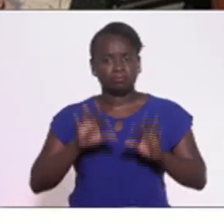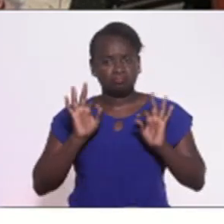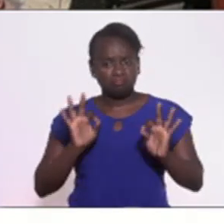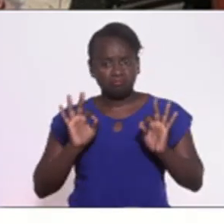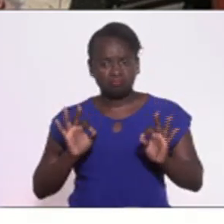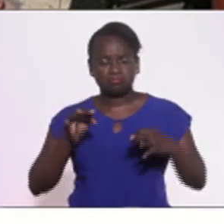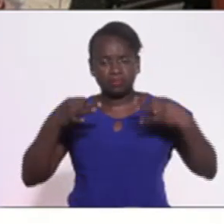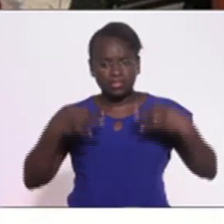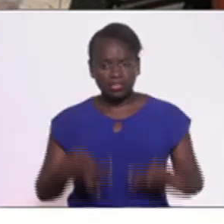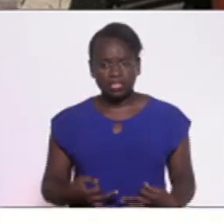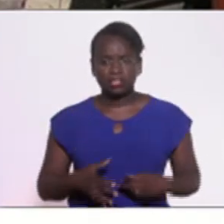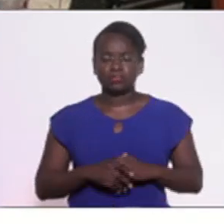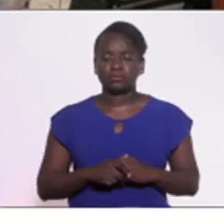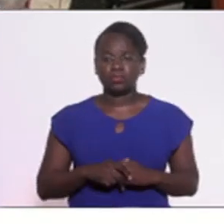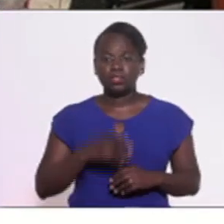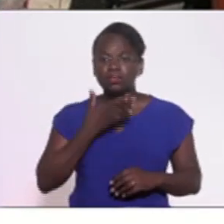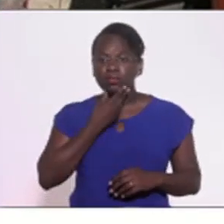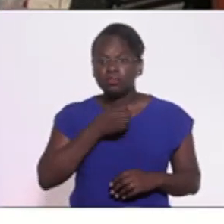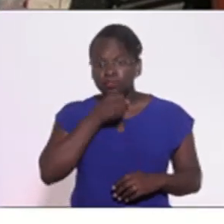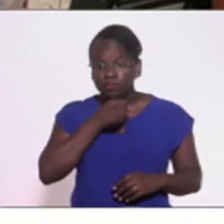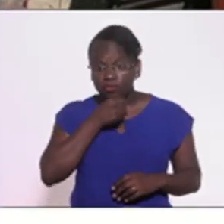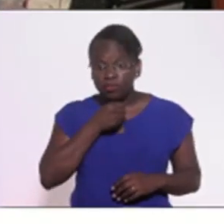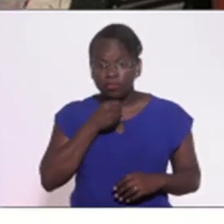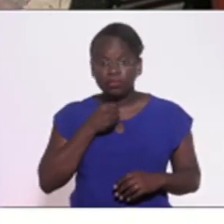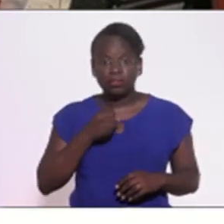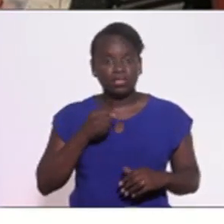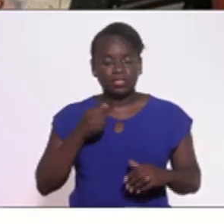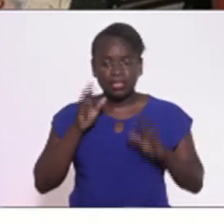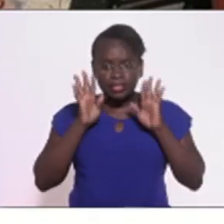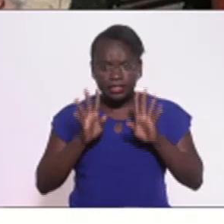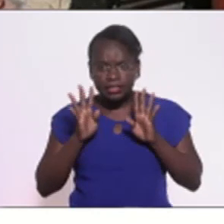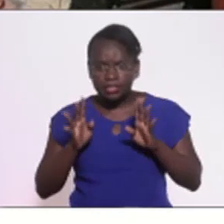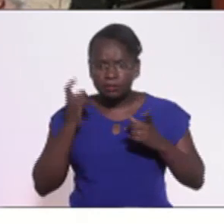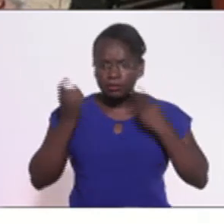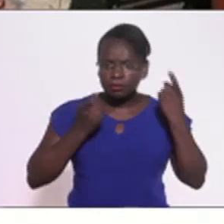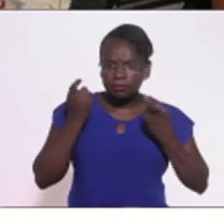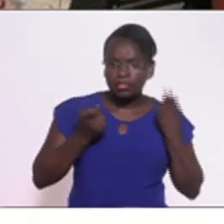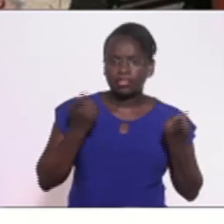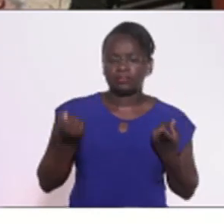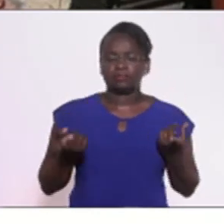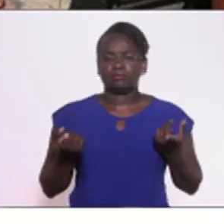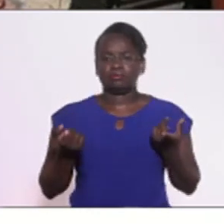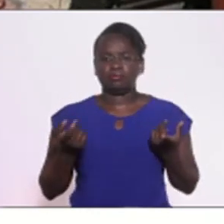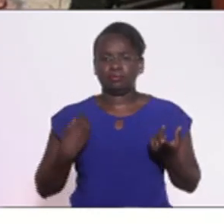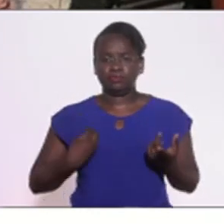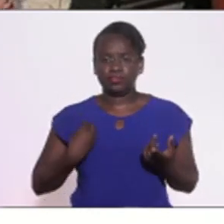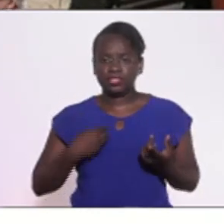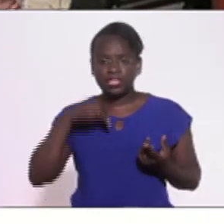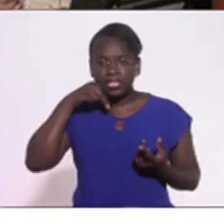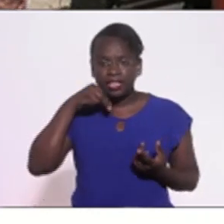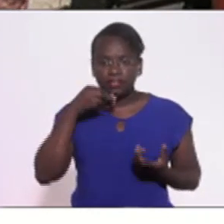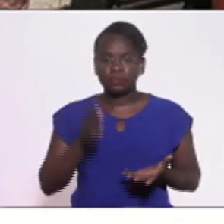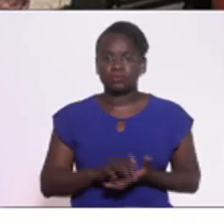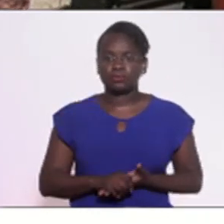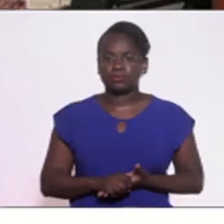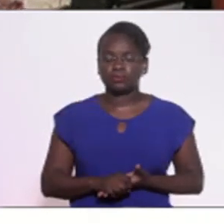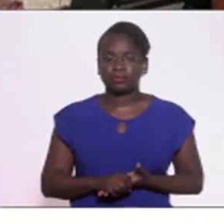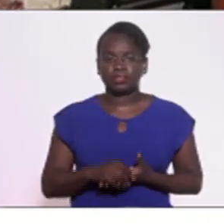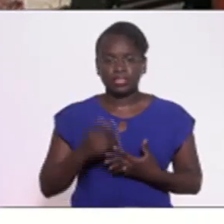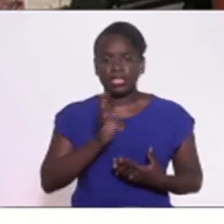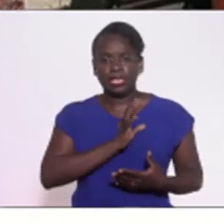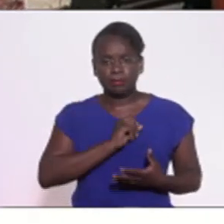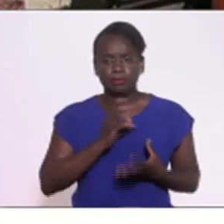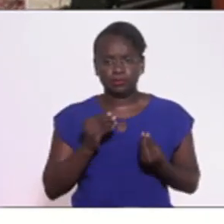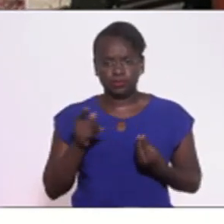exemplar, um avô super atento, preocupado com a vida dos seus netos, que te